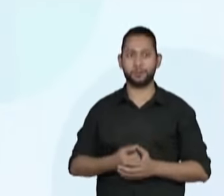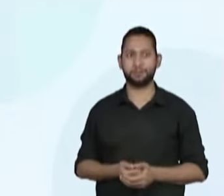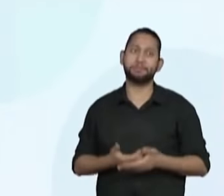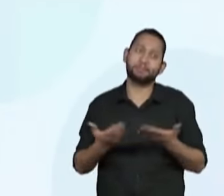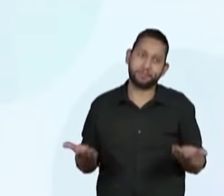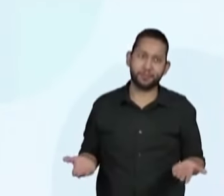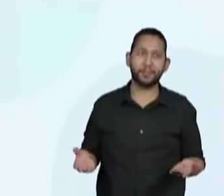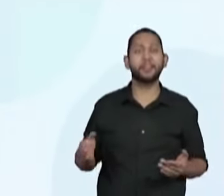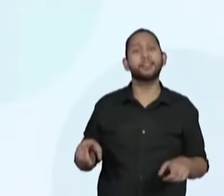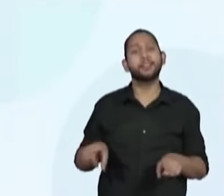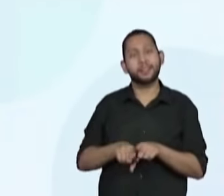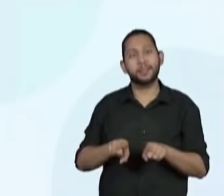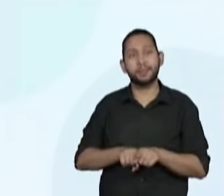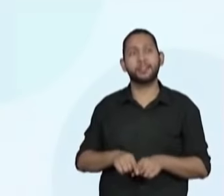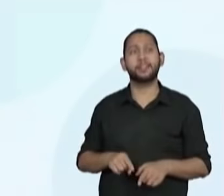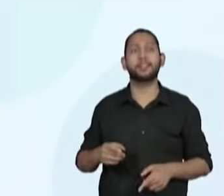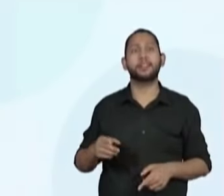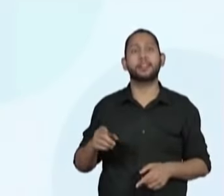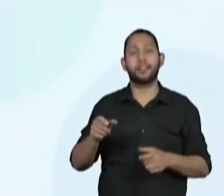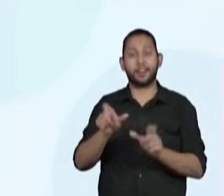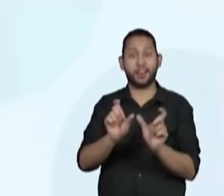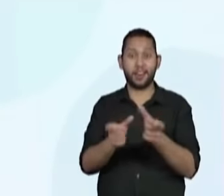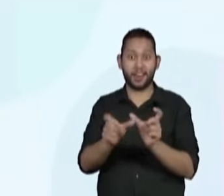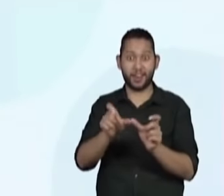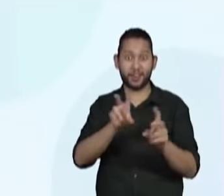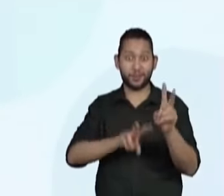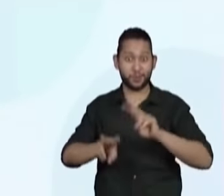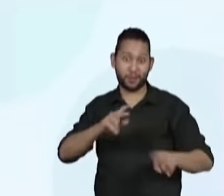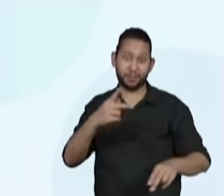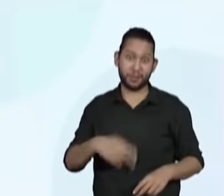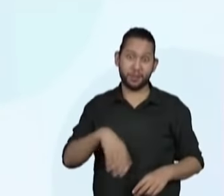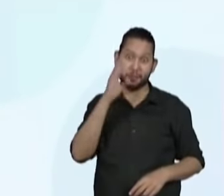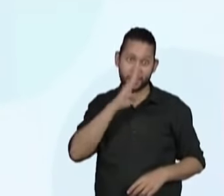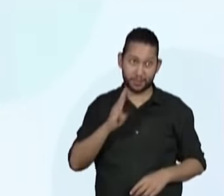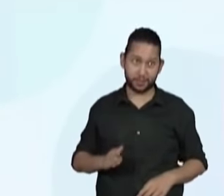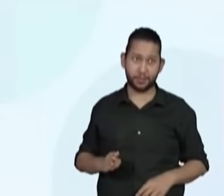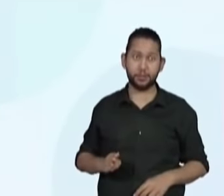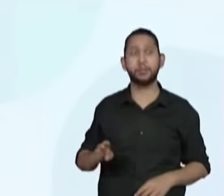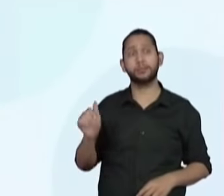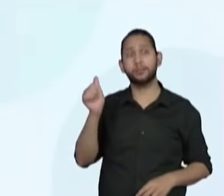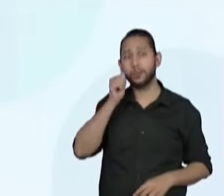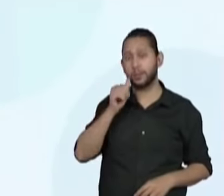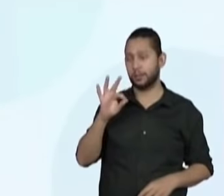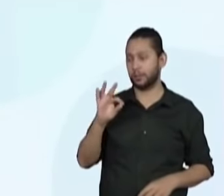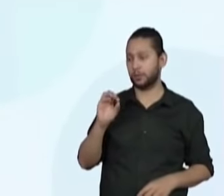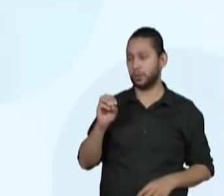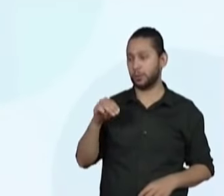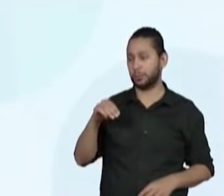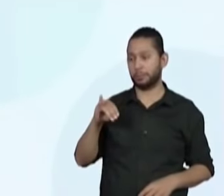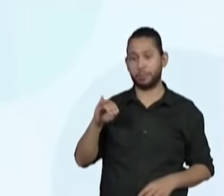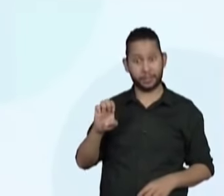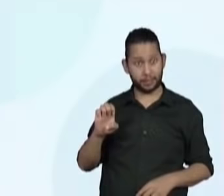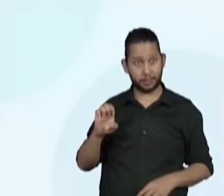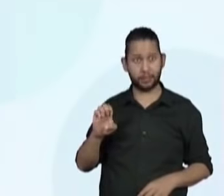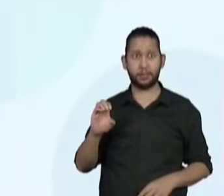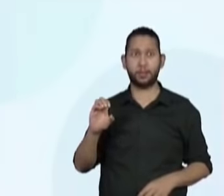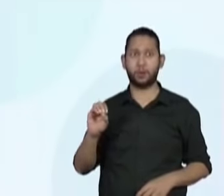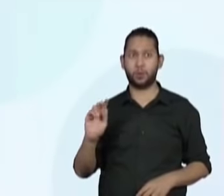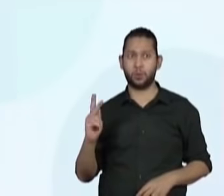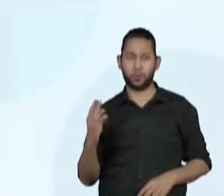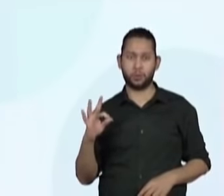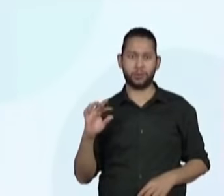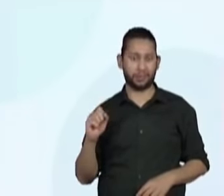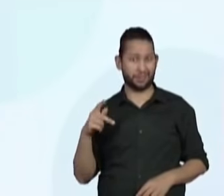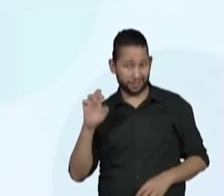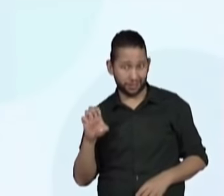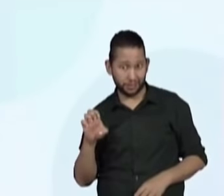falar também, né, dentro dessa questão da geometria nas artes visuais brasileiras, da Tomi Otake, né, que ela trabalha muito